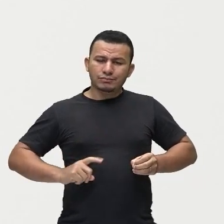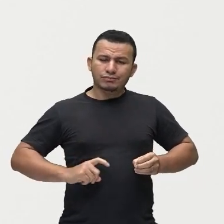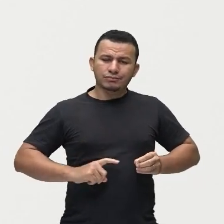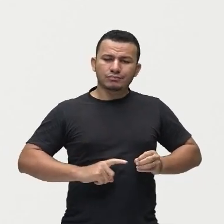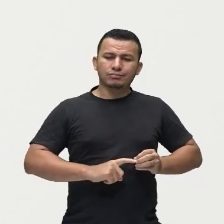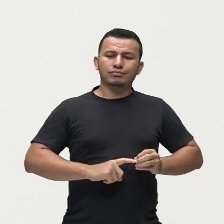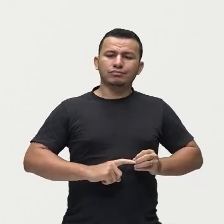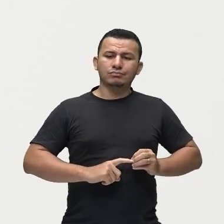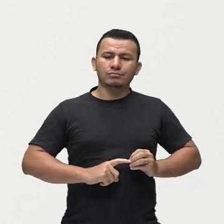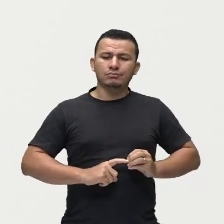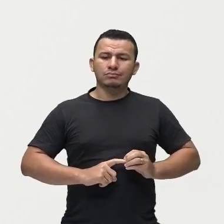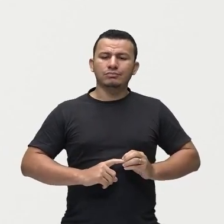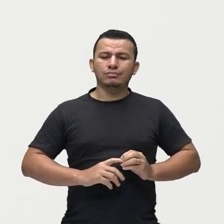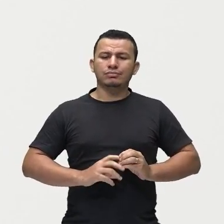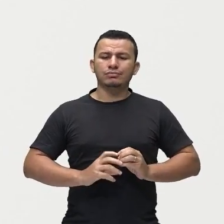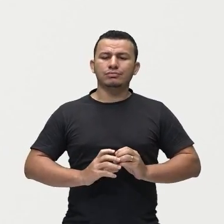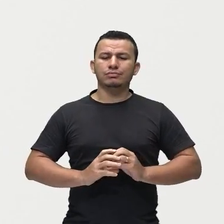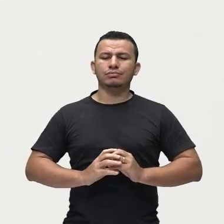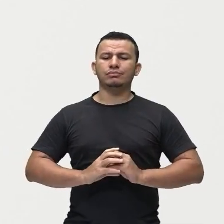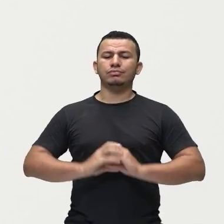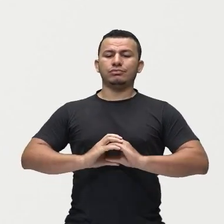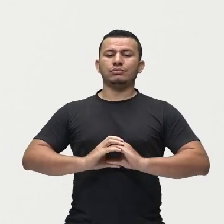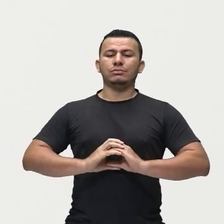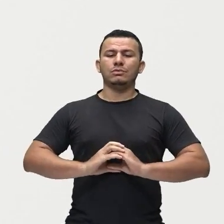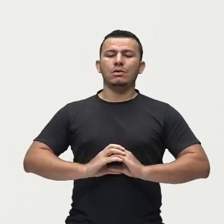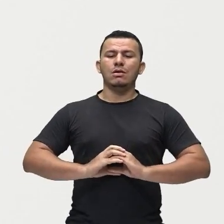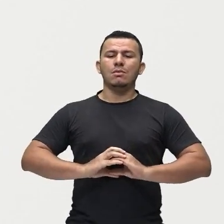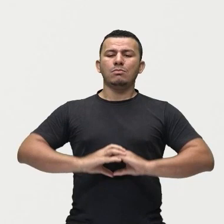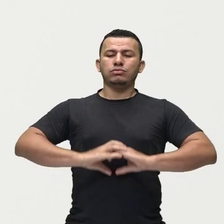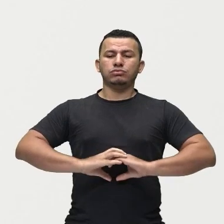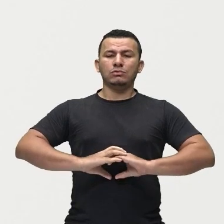a fecundação ou fertilização. Esse